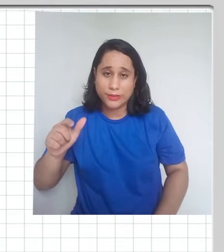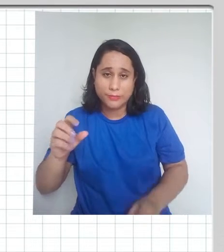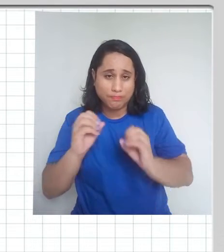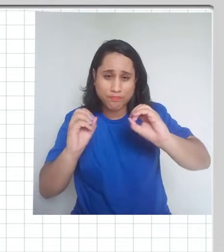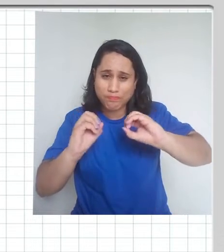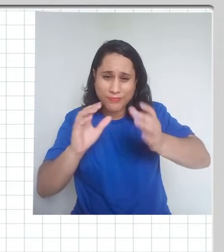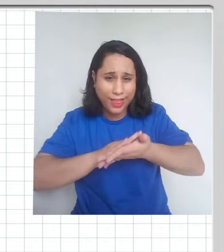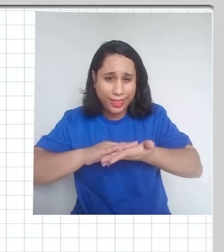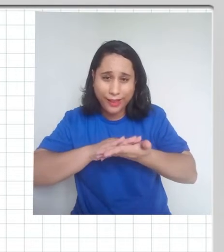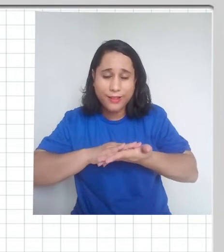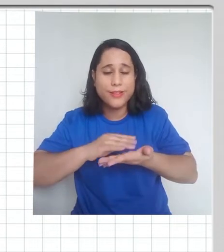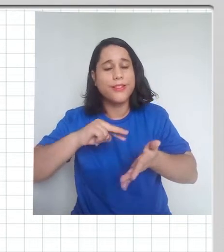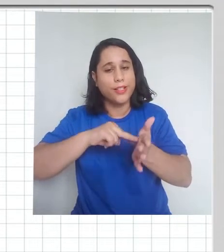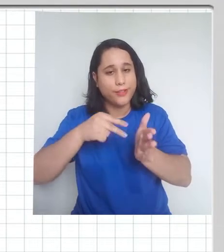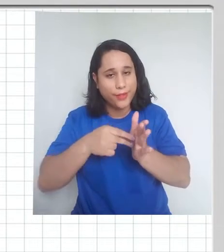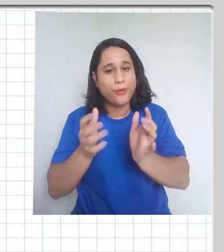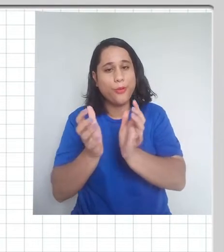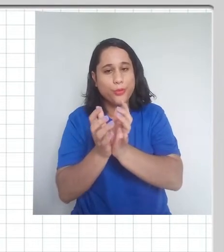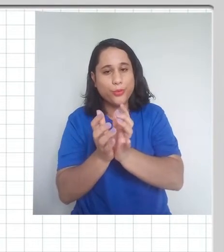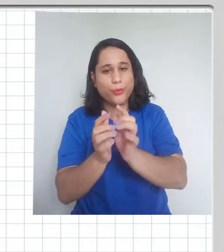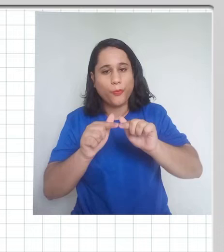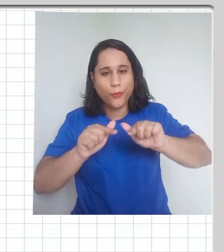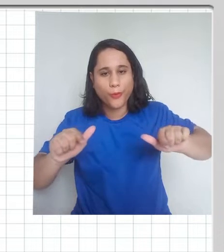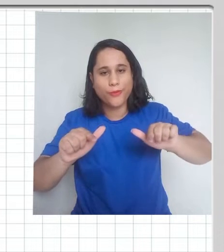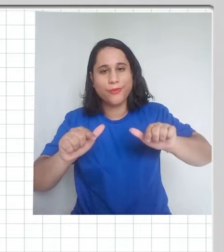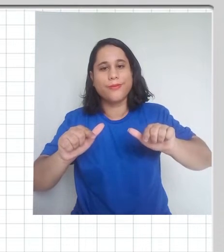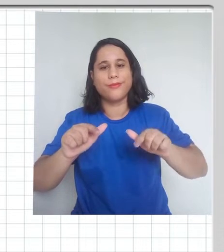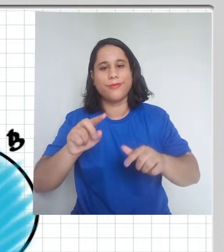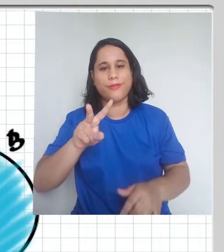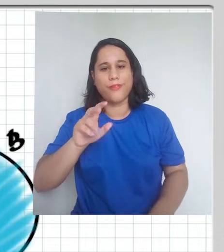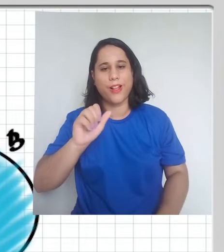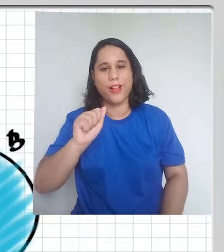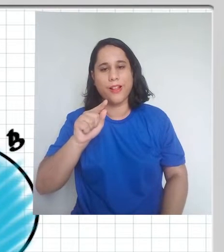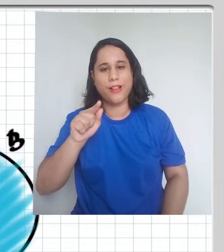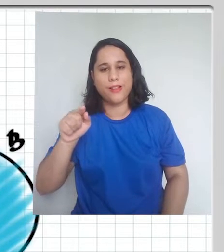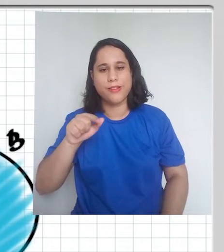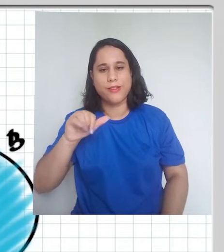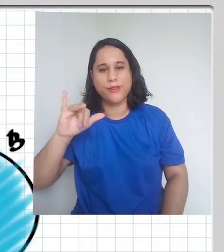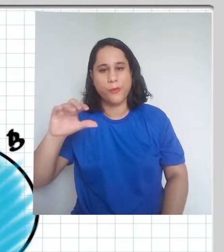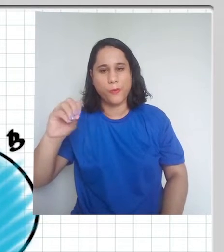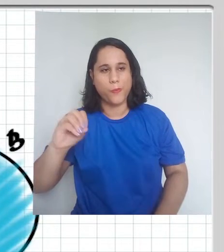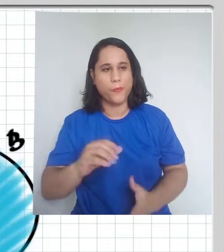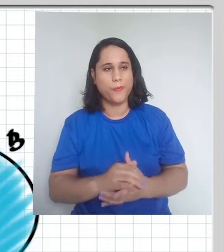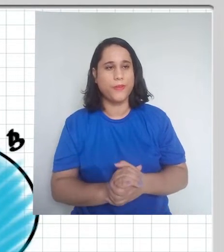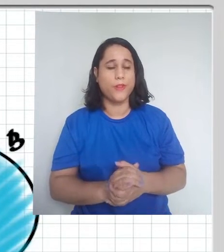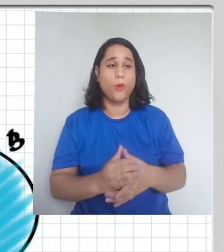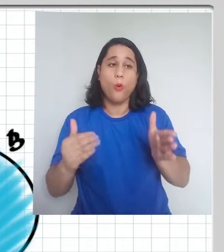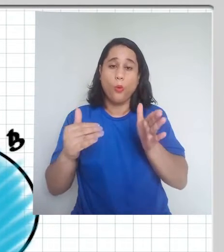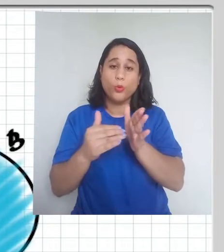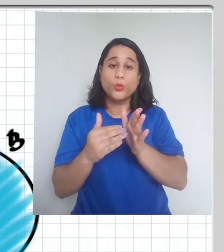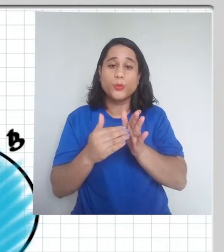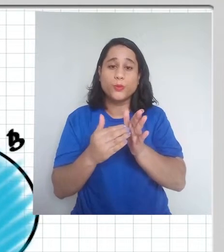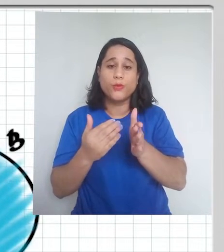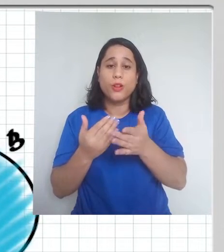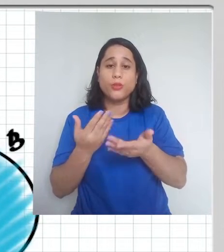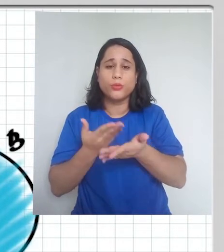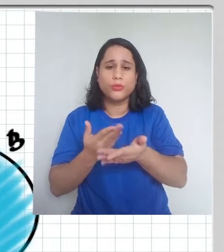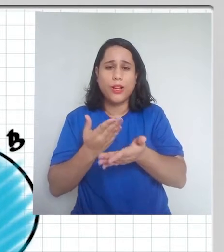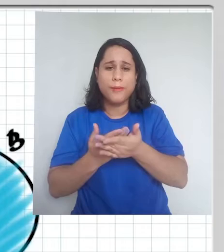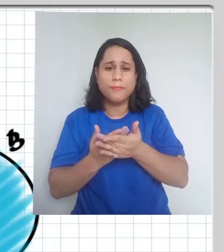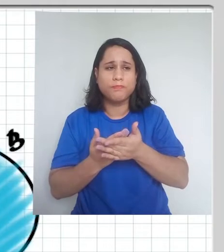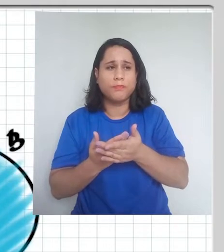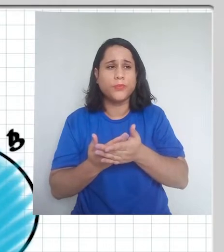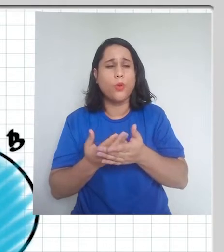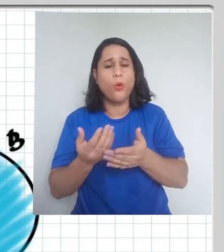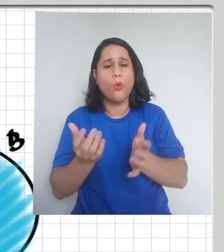ninguém, conjunto vazio. Beleza? E por último, vamos estudar a diferença